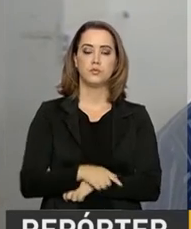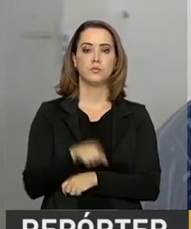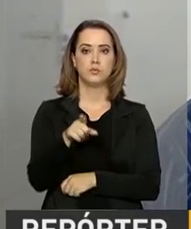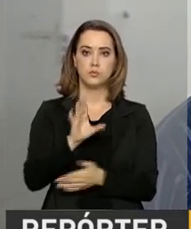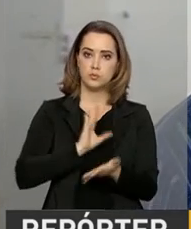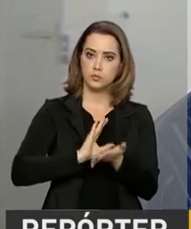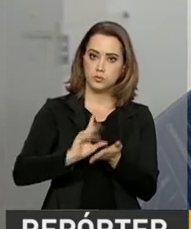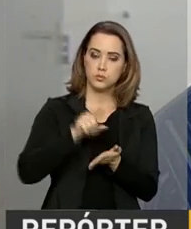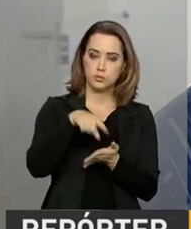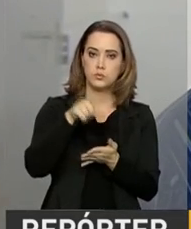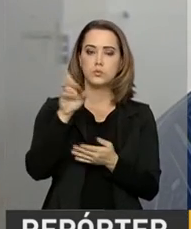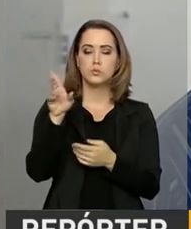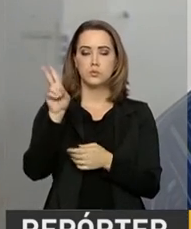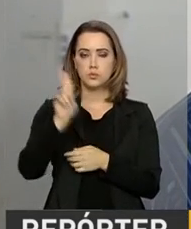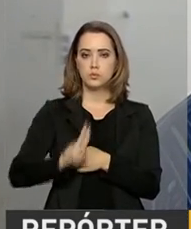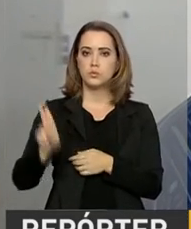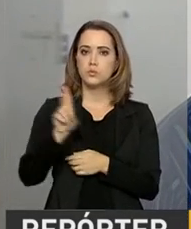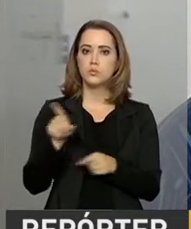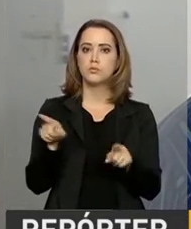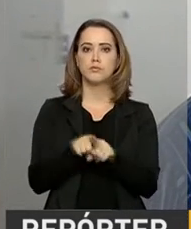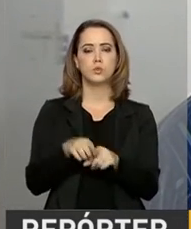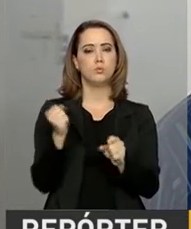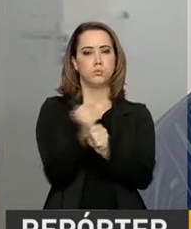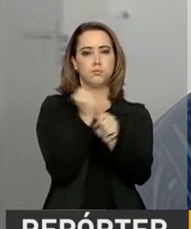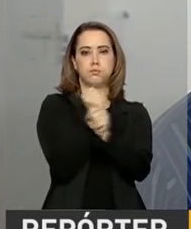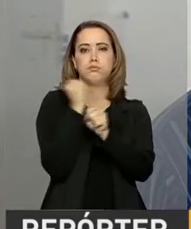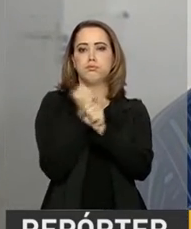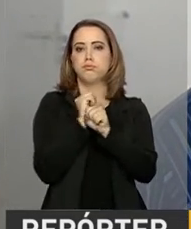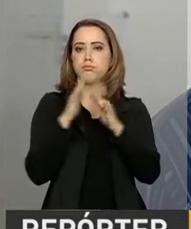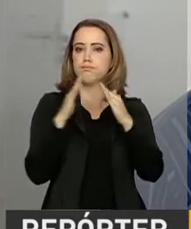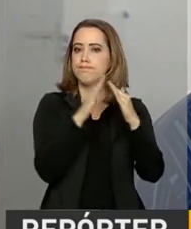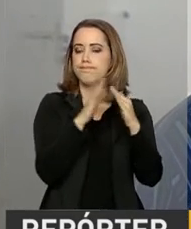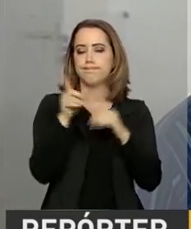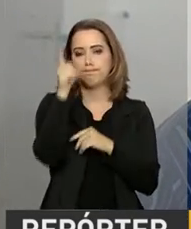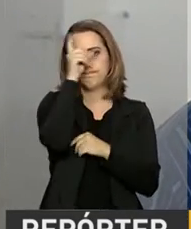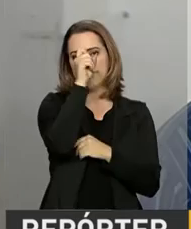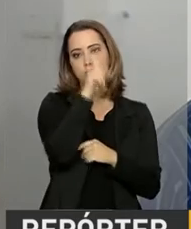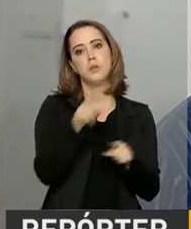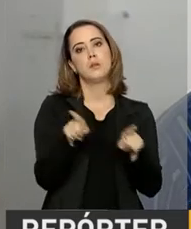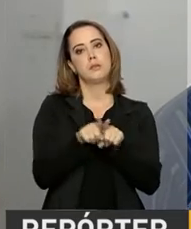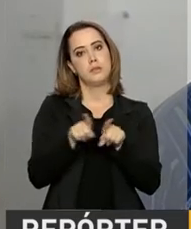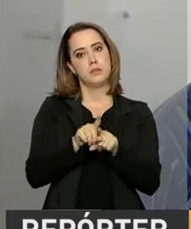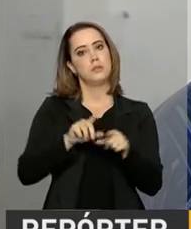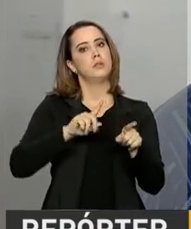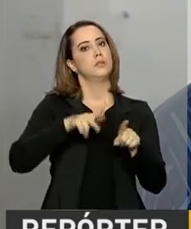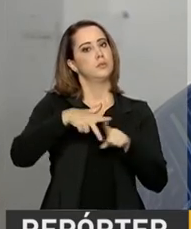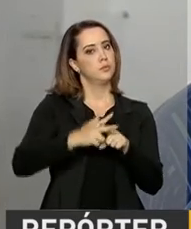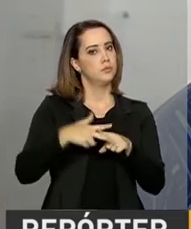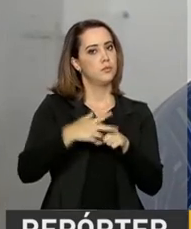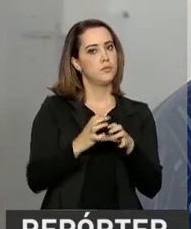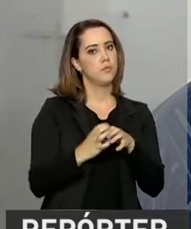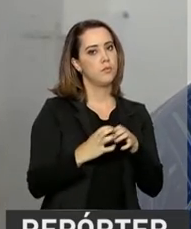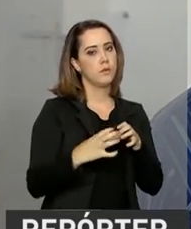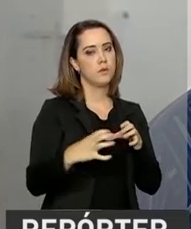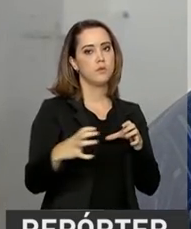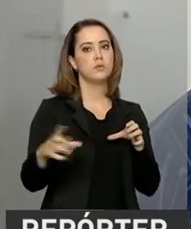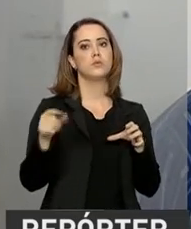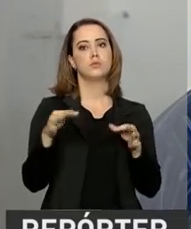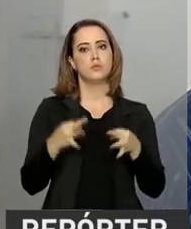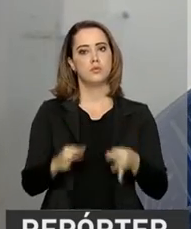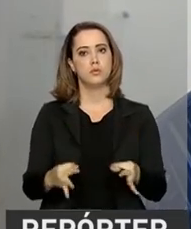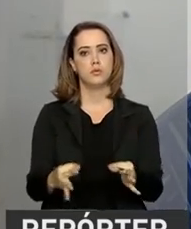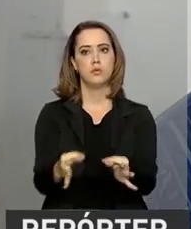reforma estrutural do hospital quanto na renovação e na ampliação do parque tecnológico